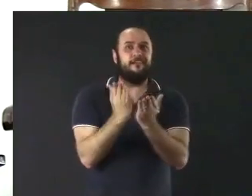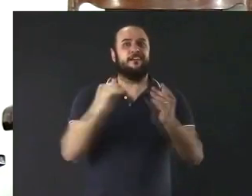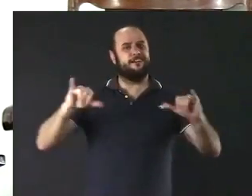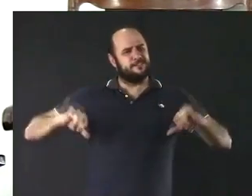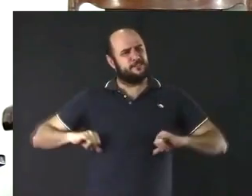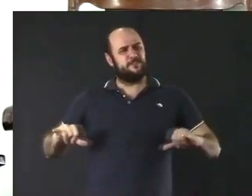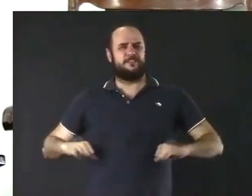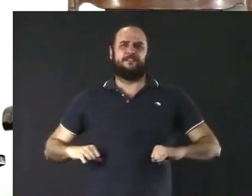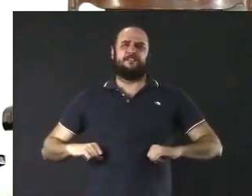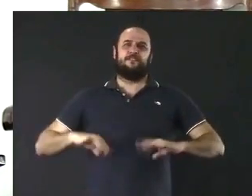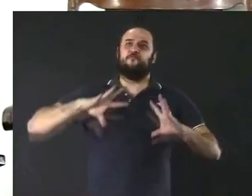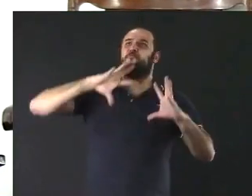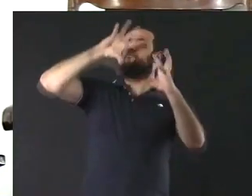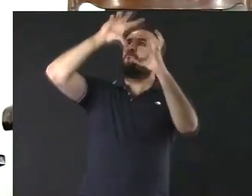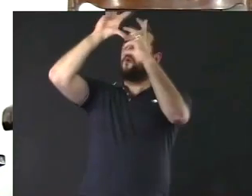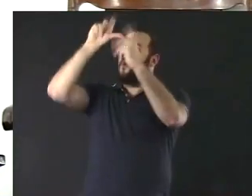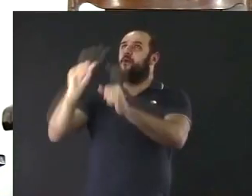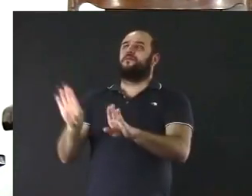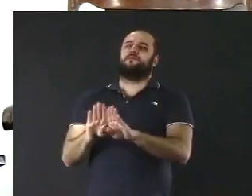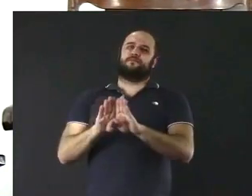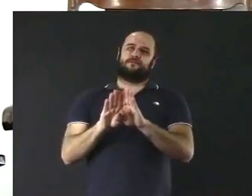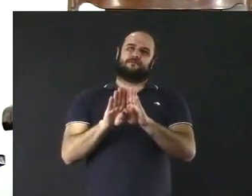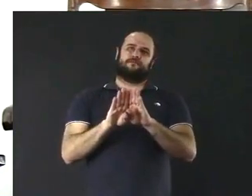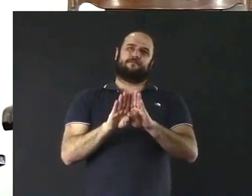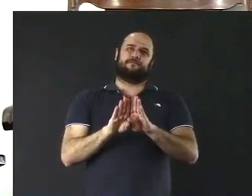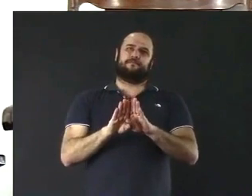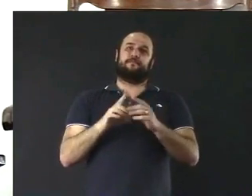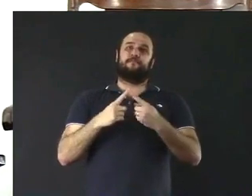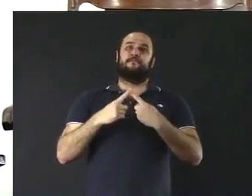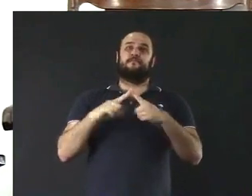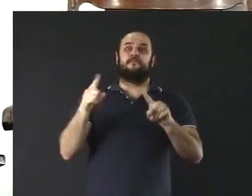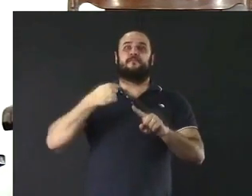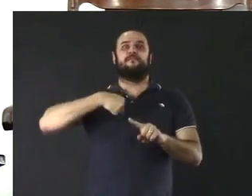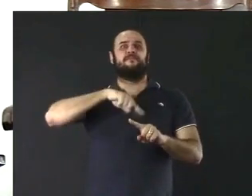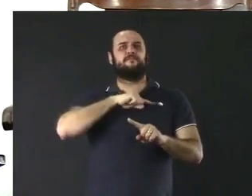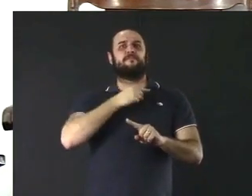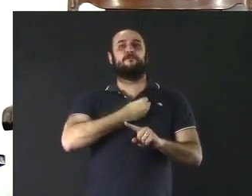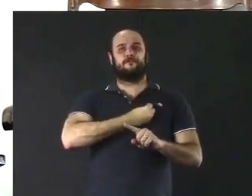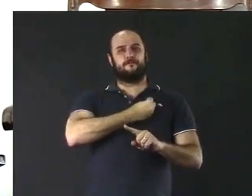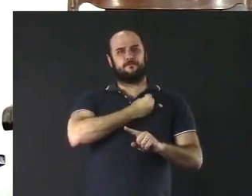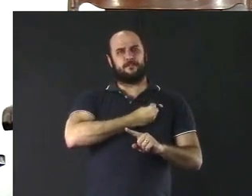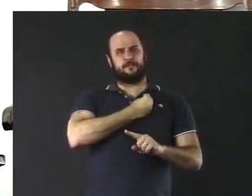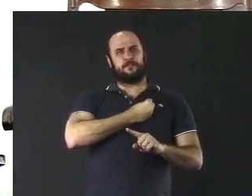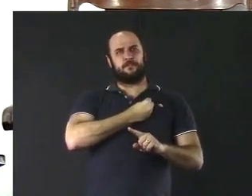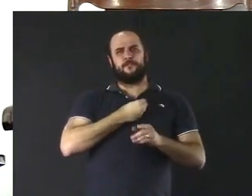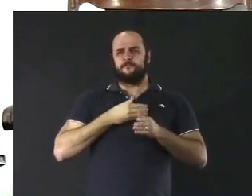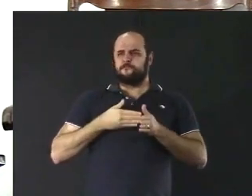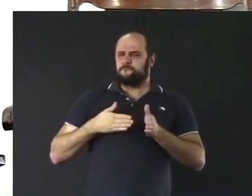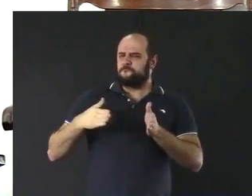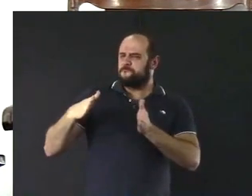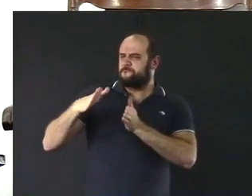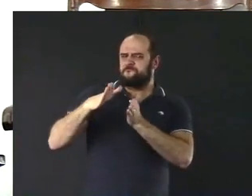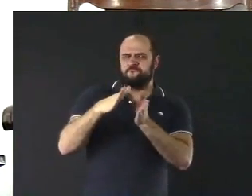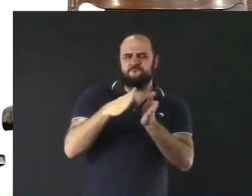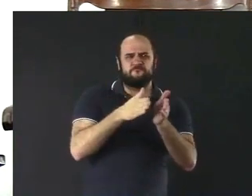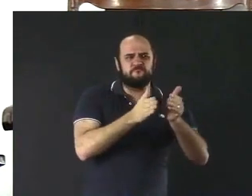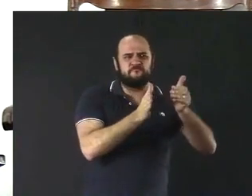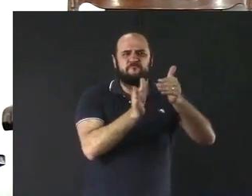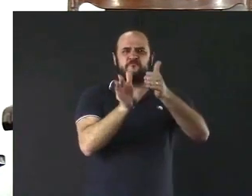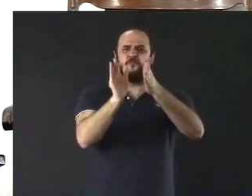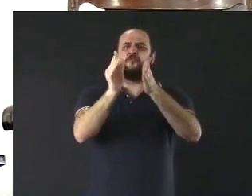a humanidade. Mas como nós vamos viver percorrendo enquanto